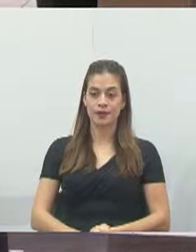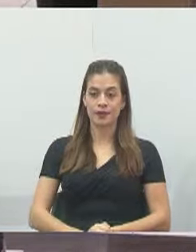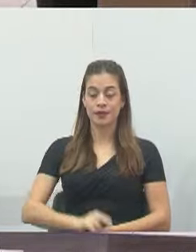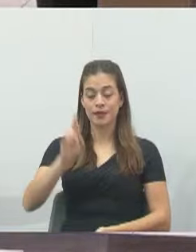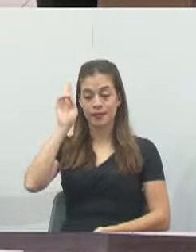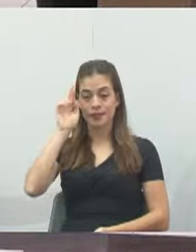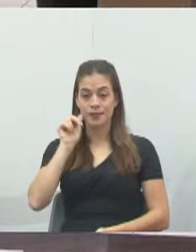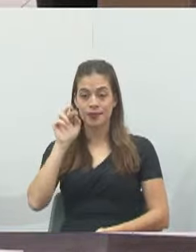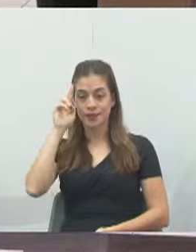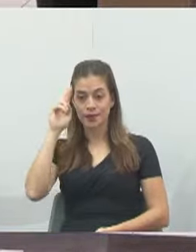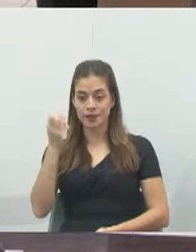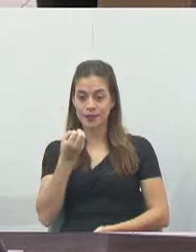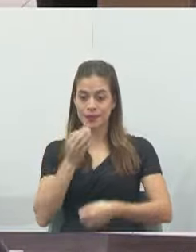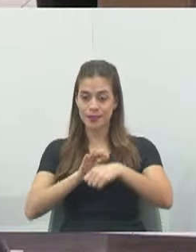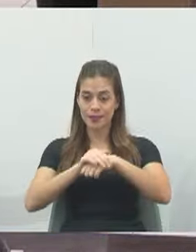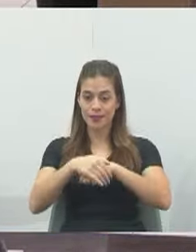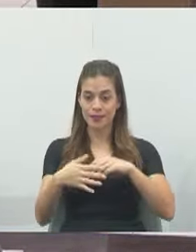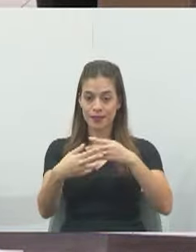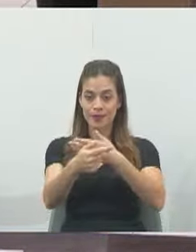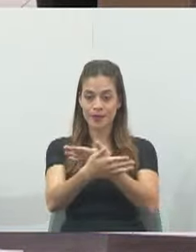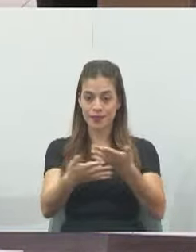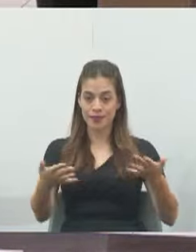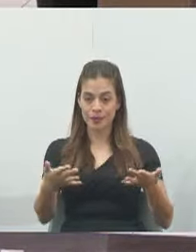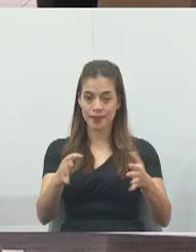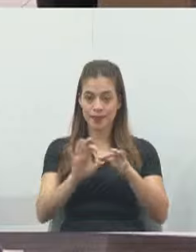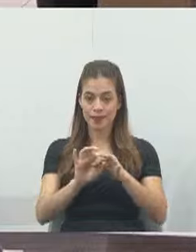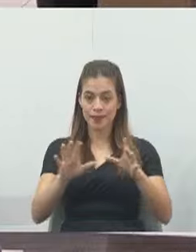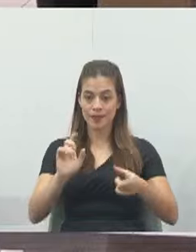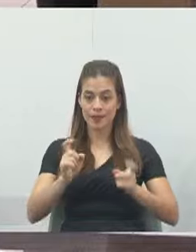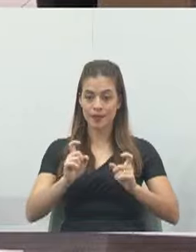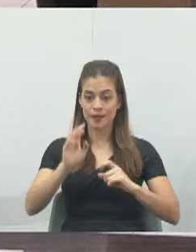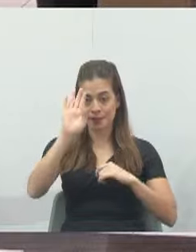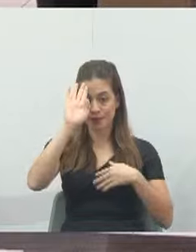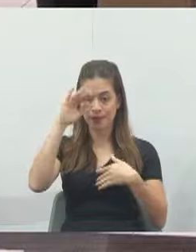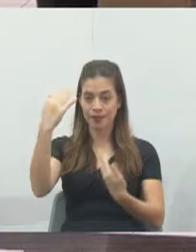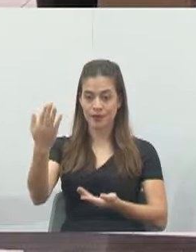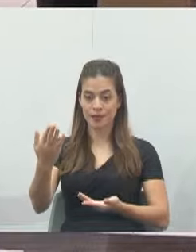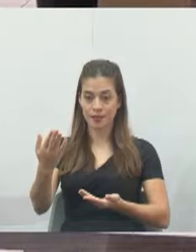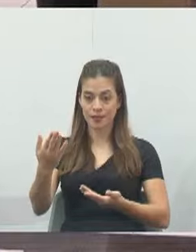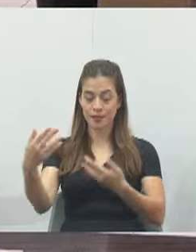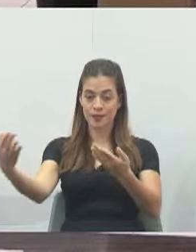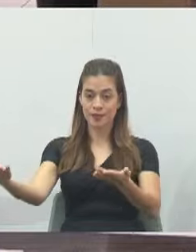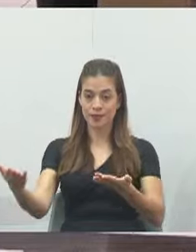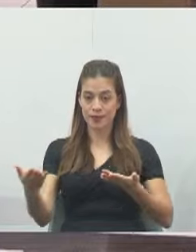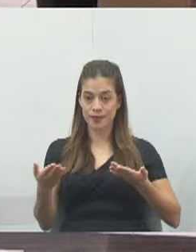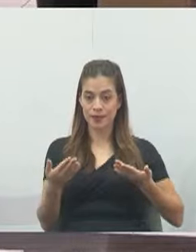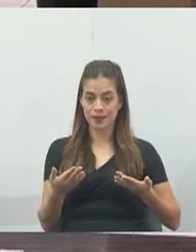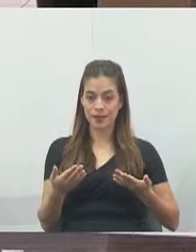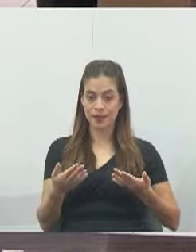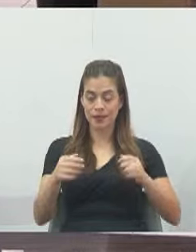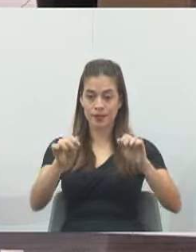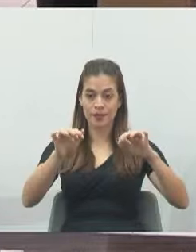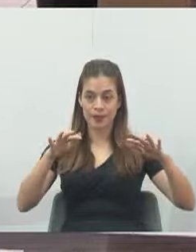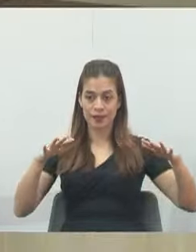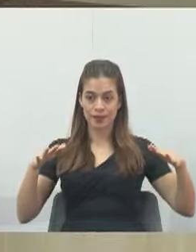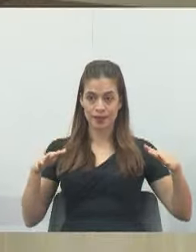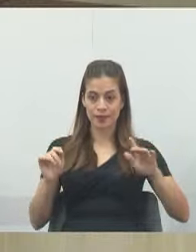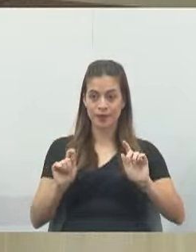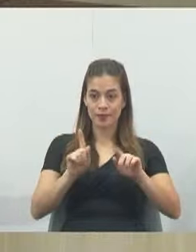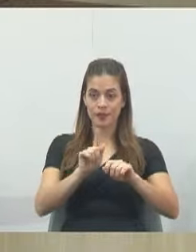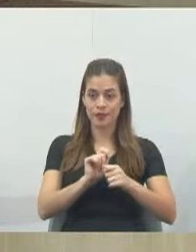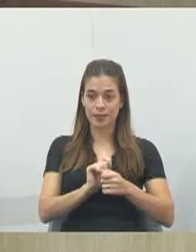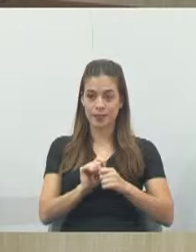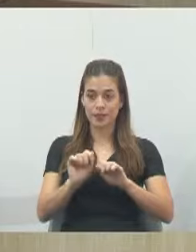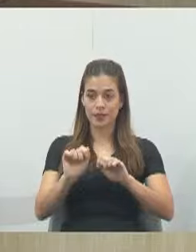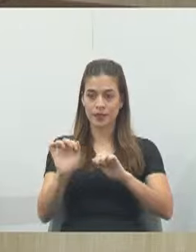Senhoras e senhores, boa noite a todos. Declaro aberta a presente sessão solene. Convido ao plenário o pavilhão do Grêmio